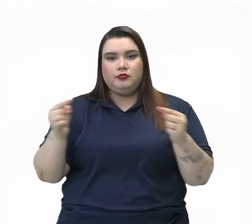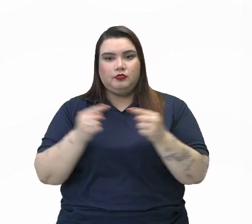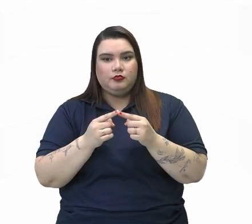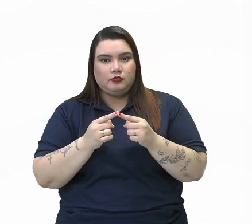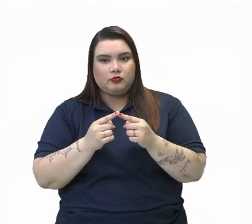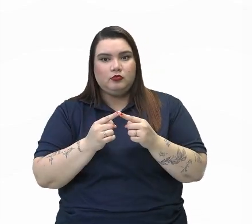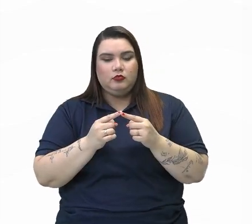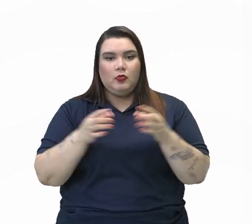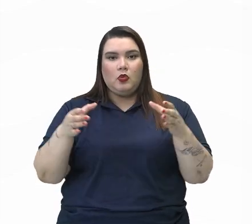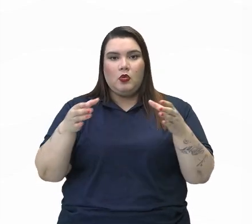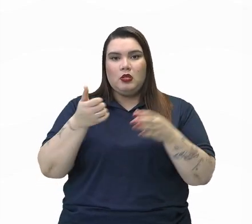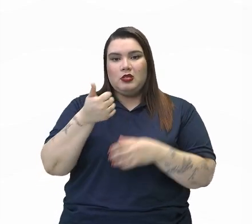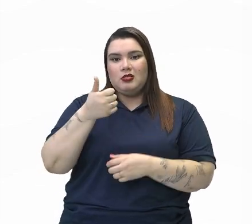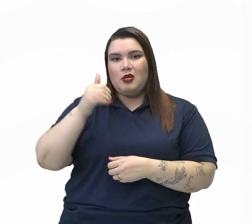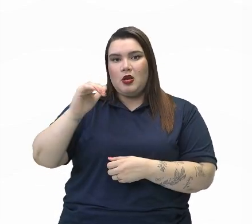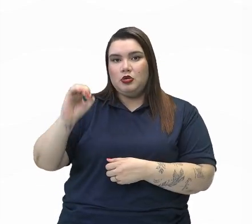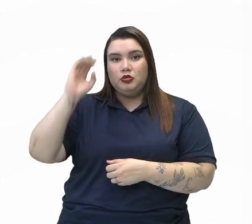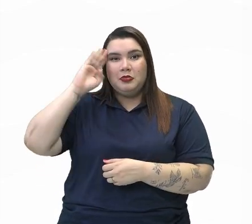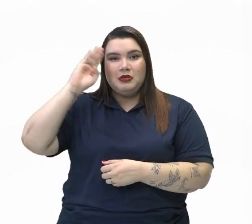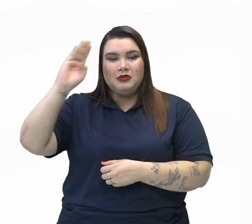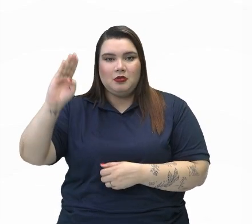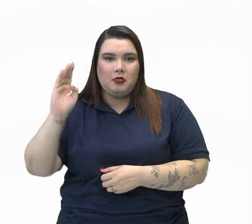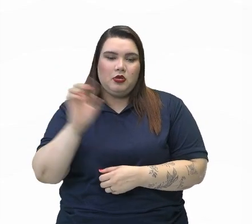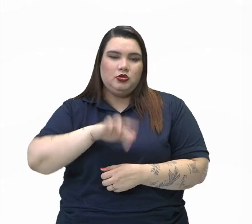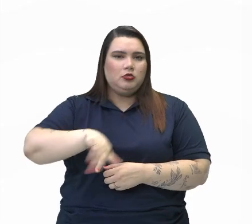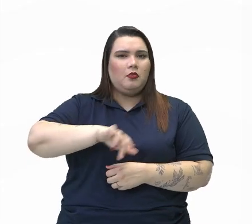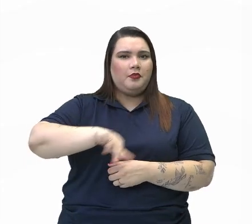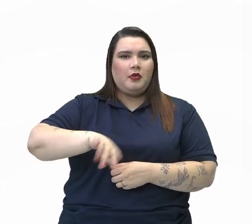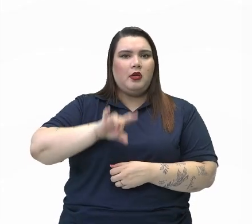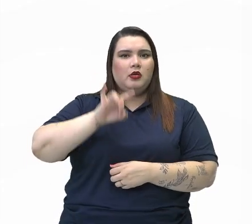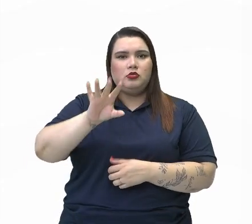são necessariamente os 10 principais, tá?